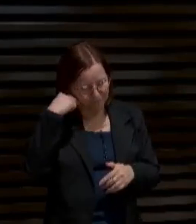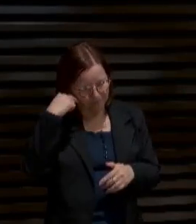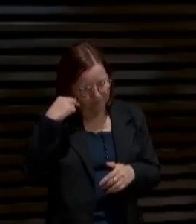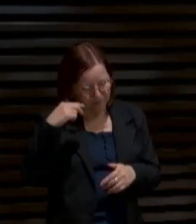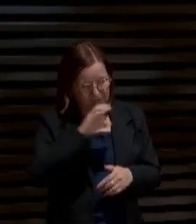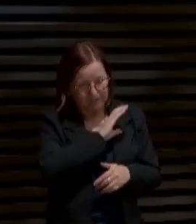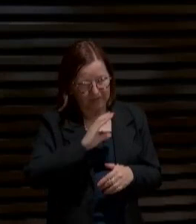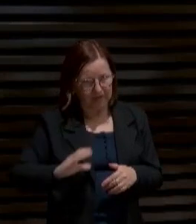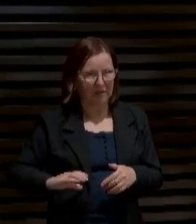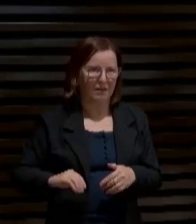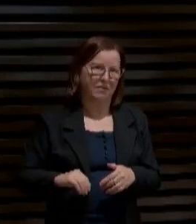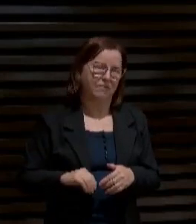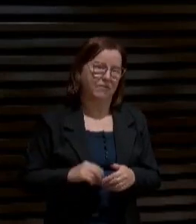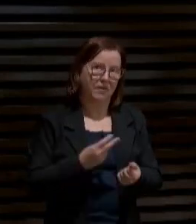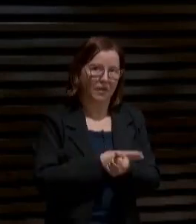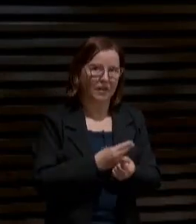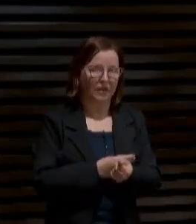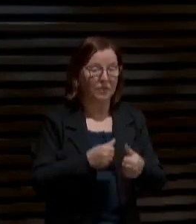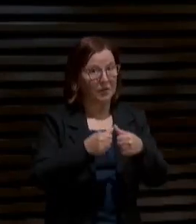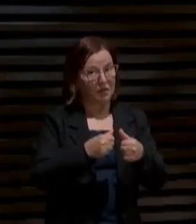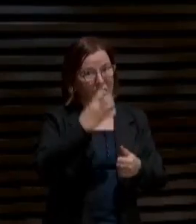o servas irmãos